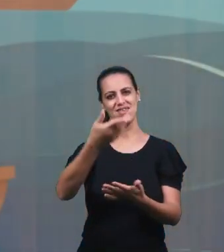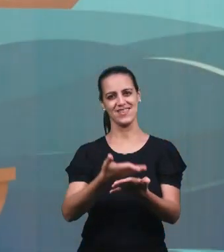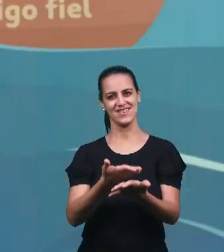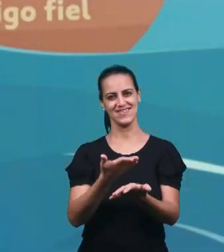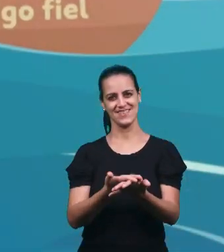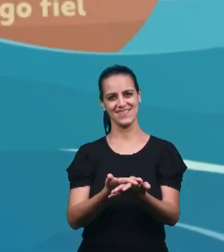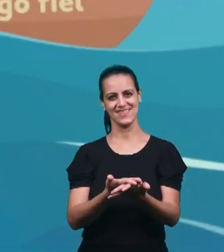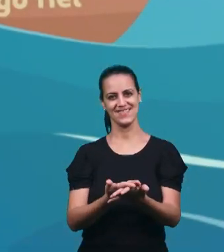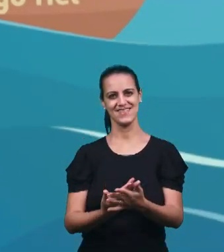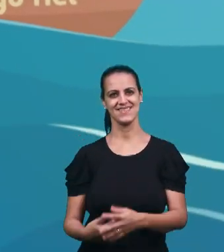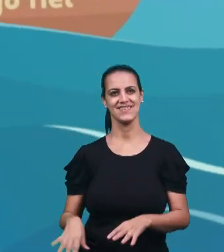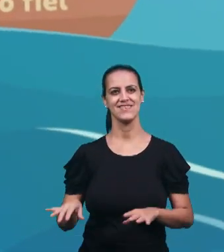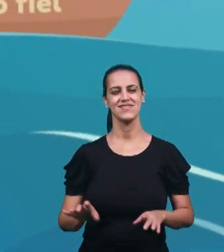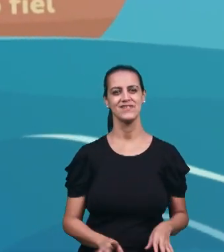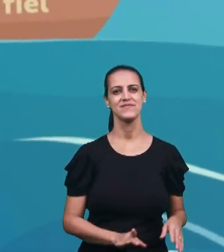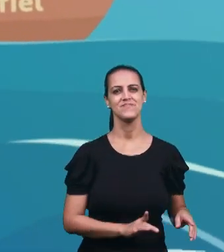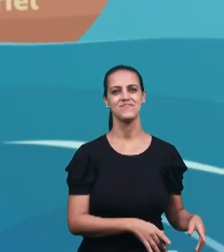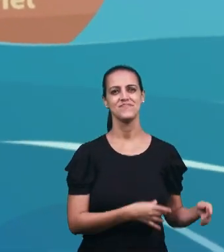étude.